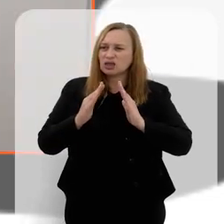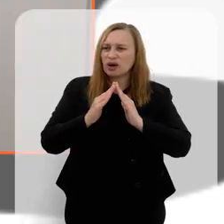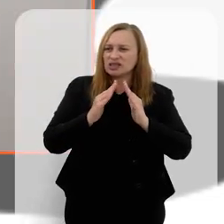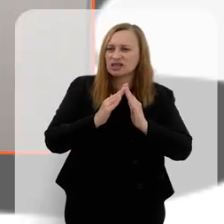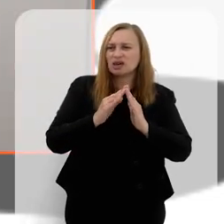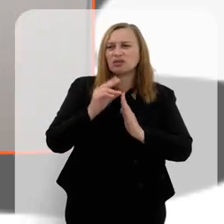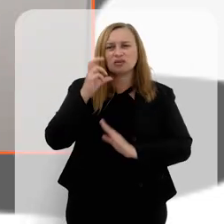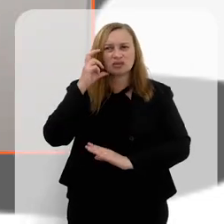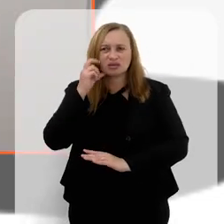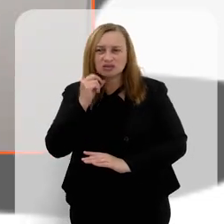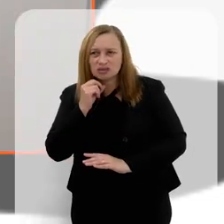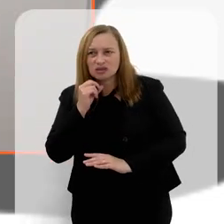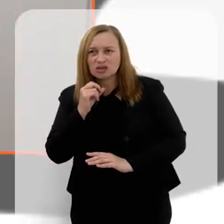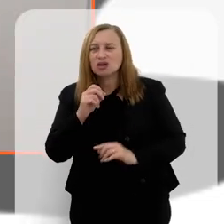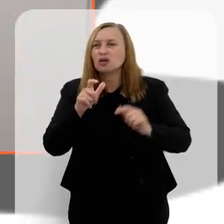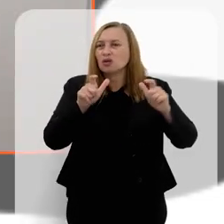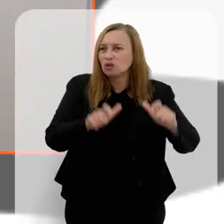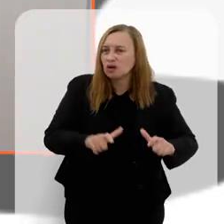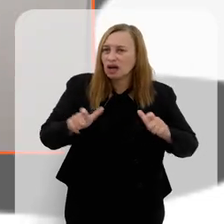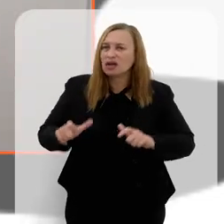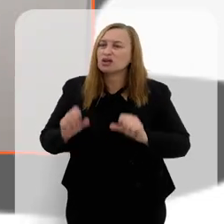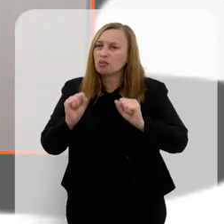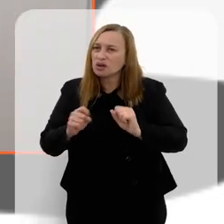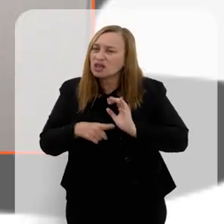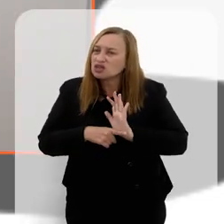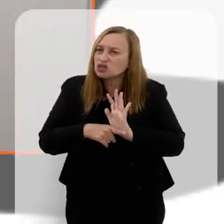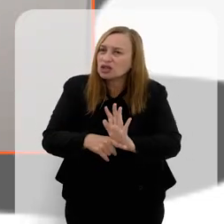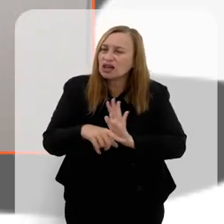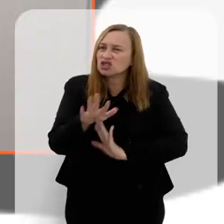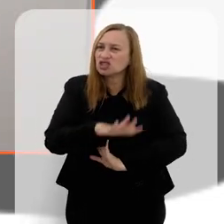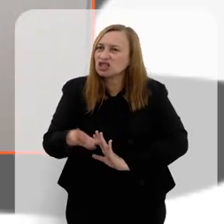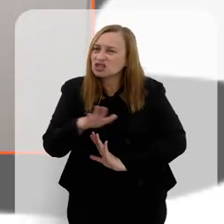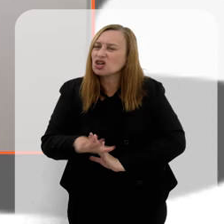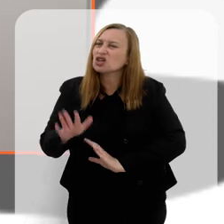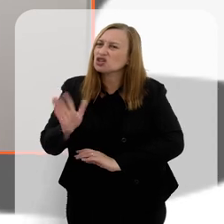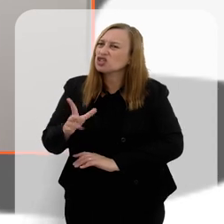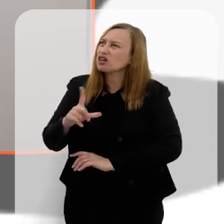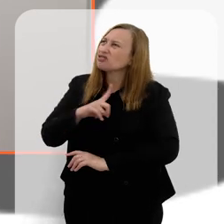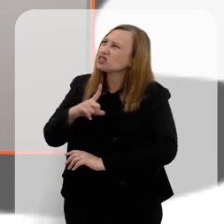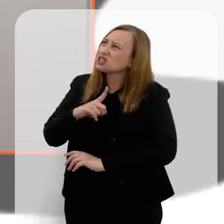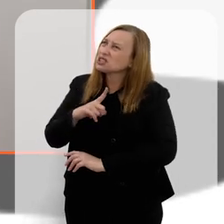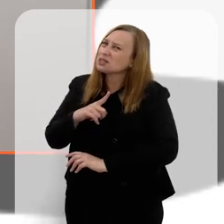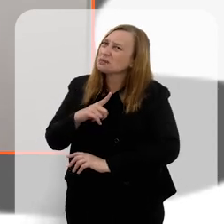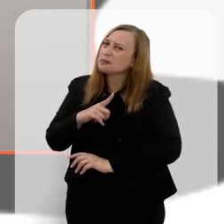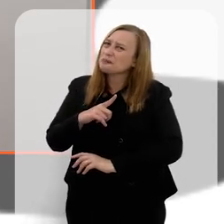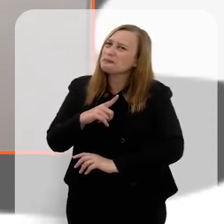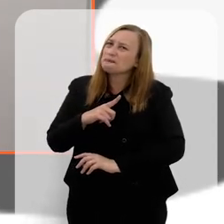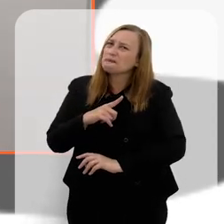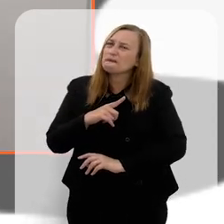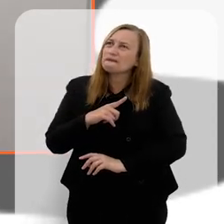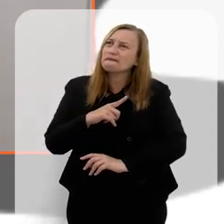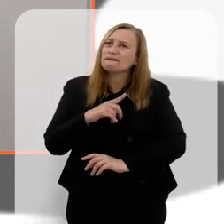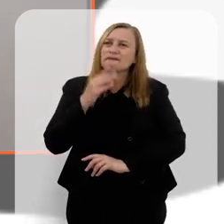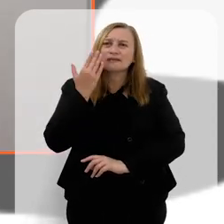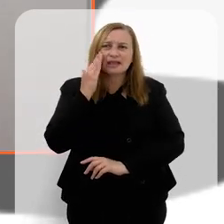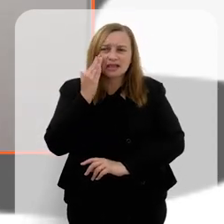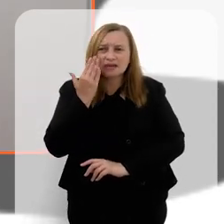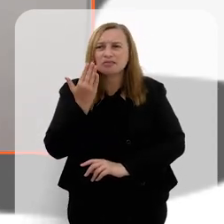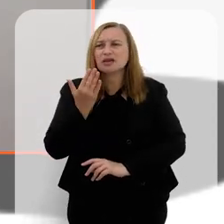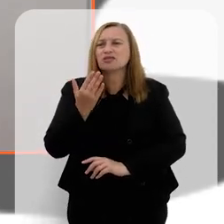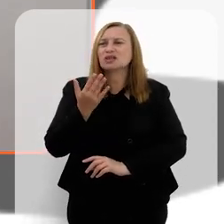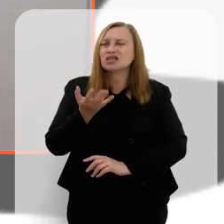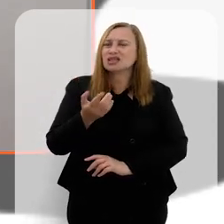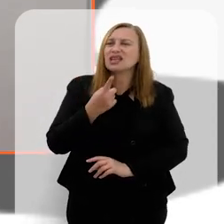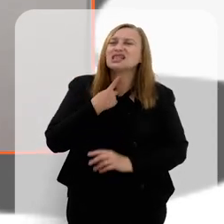Olha. lugares que eu possa ajudar as crianças. Eu já tinha essa, como, eu acho que eu tenho uma missão,